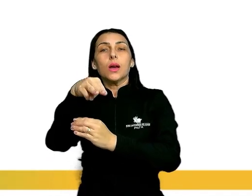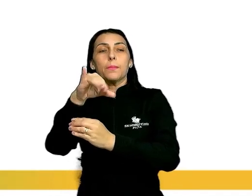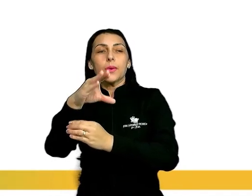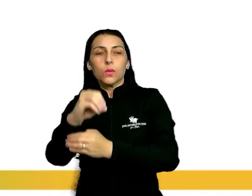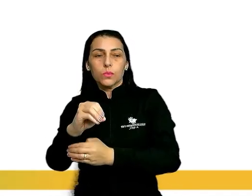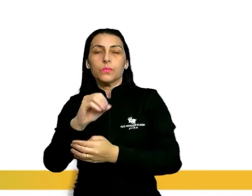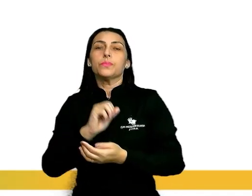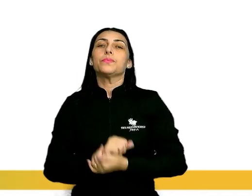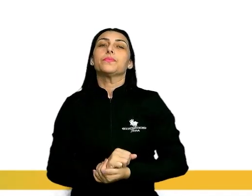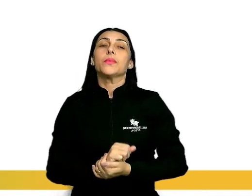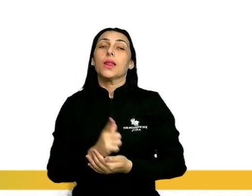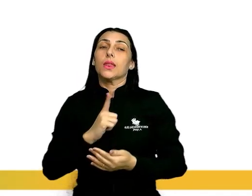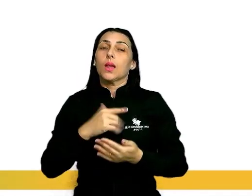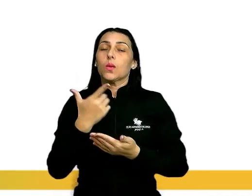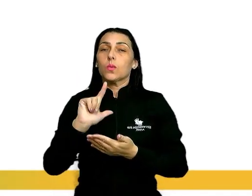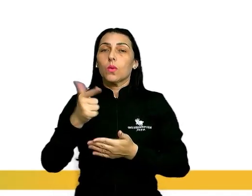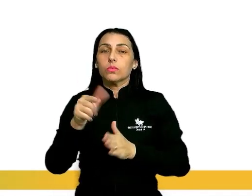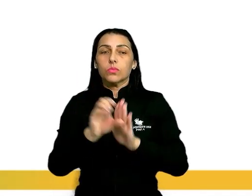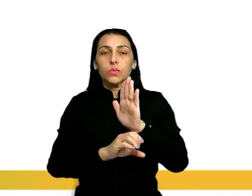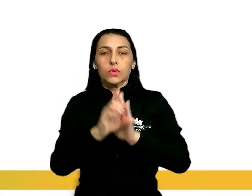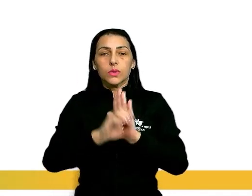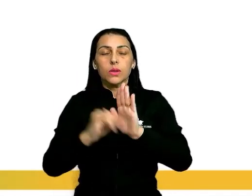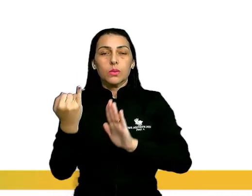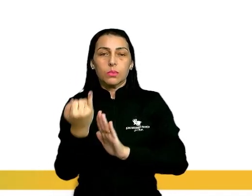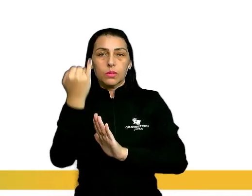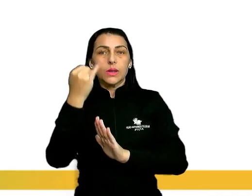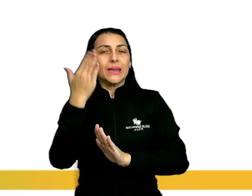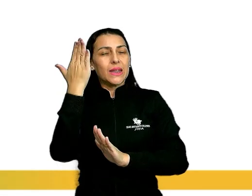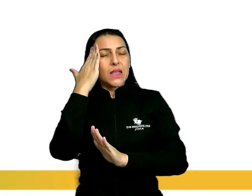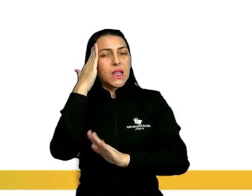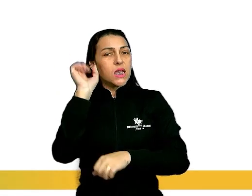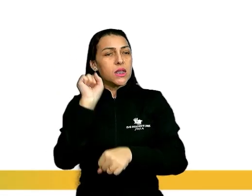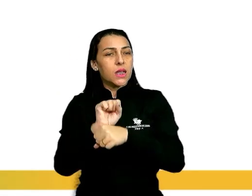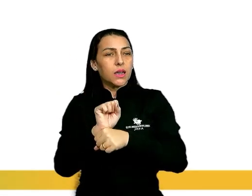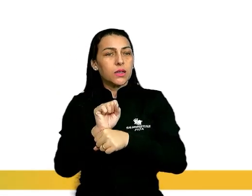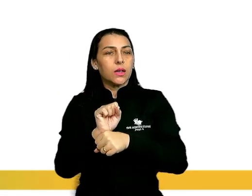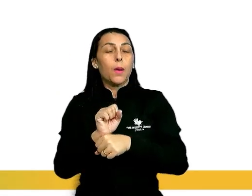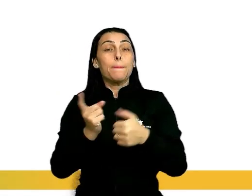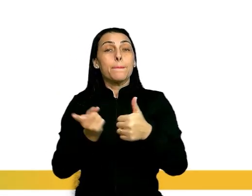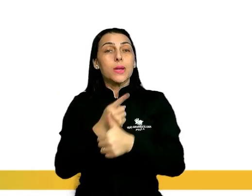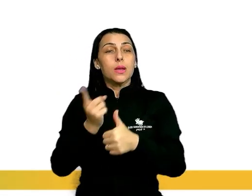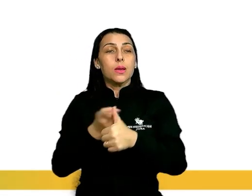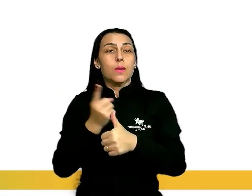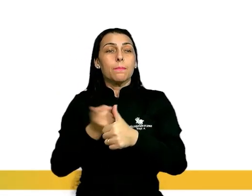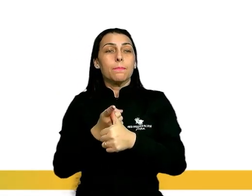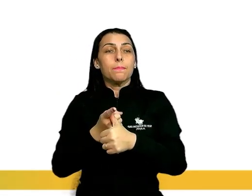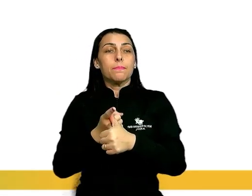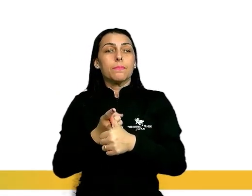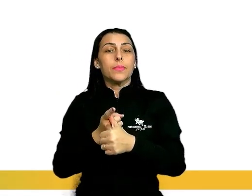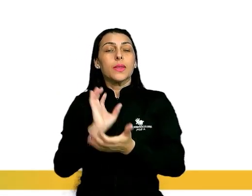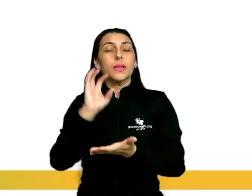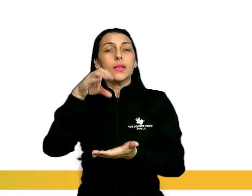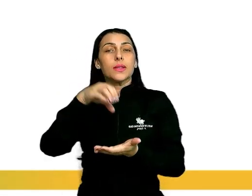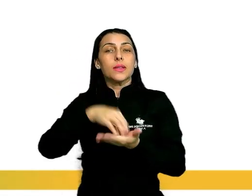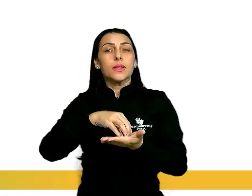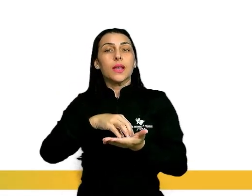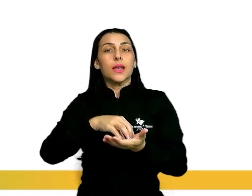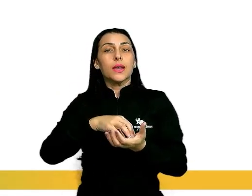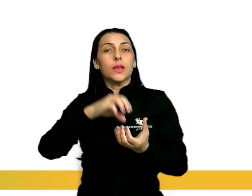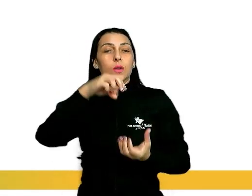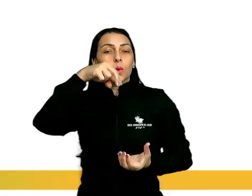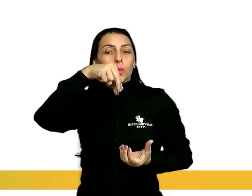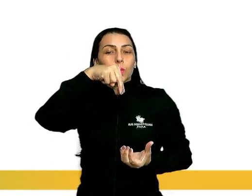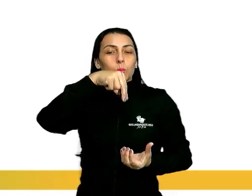Então temos outros conceitos fundamentais paraa gente poder entender a estática o primeiro conceito é centro de